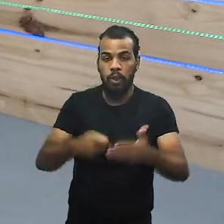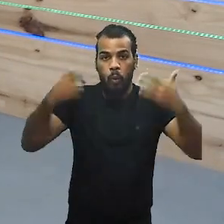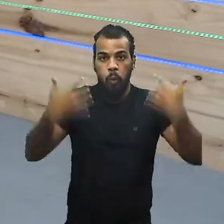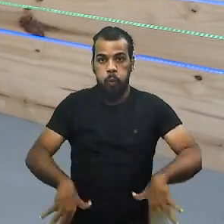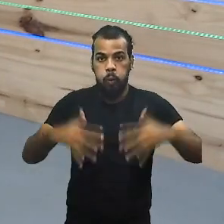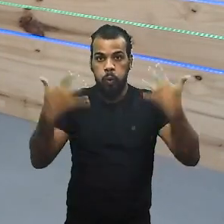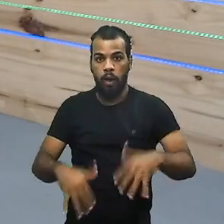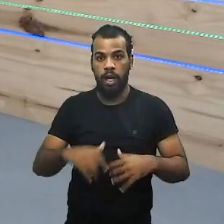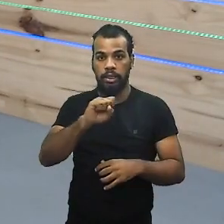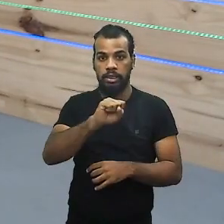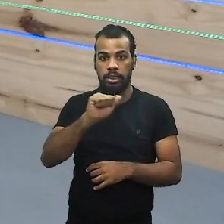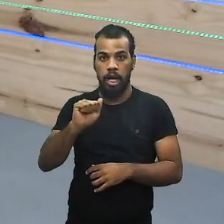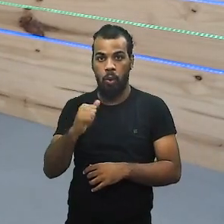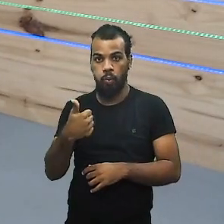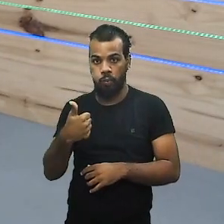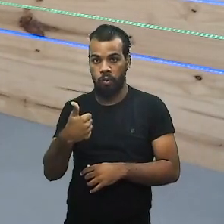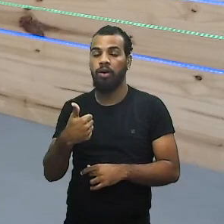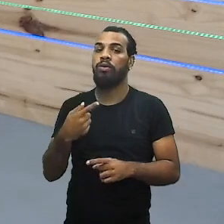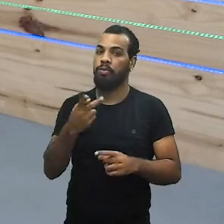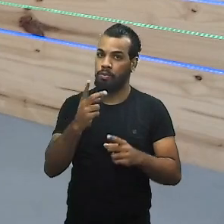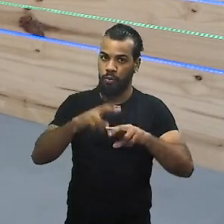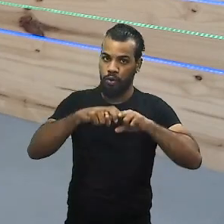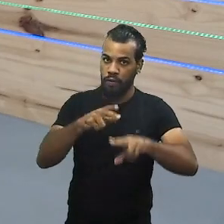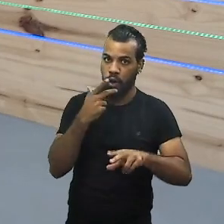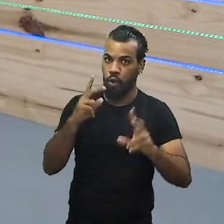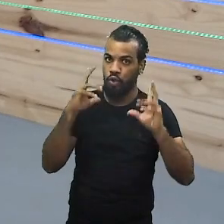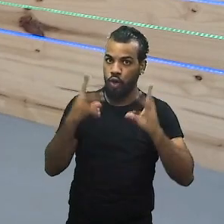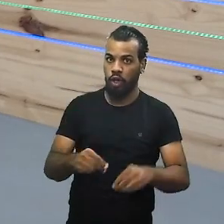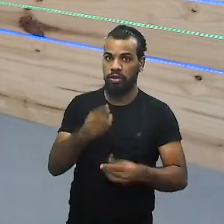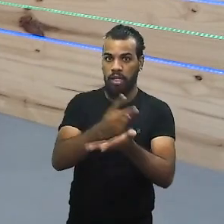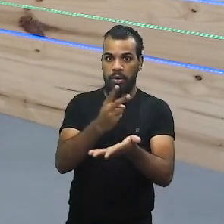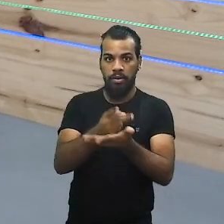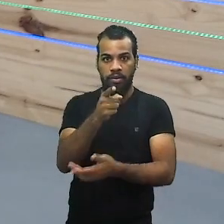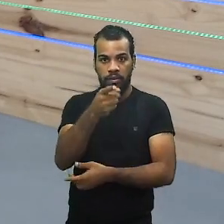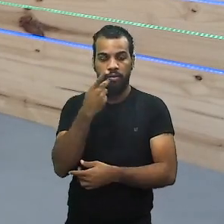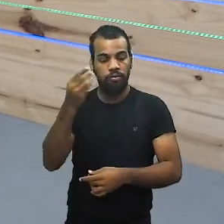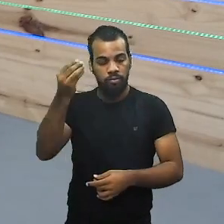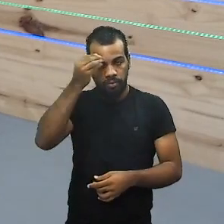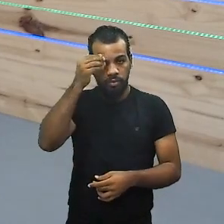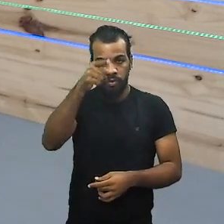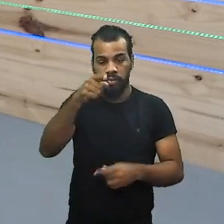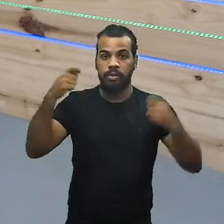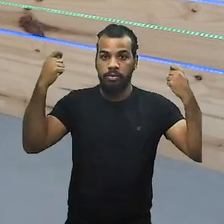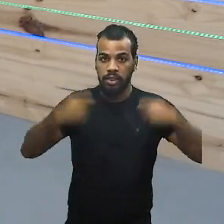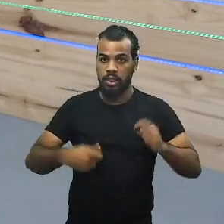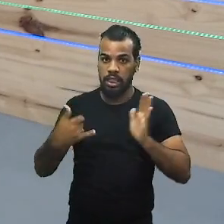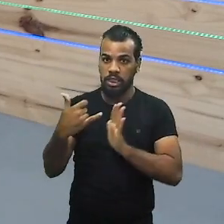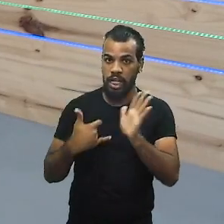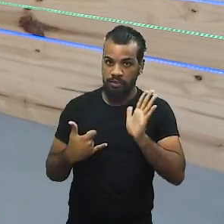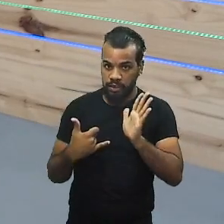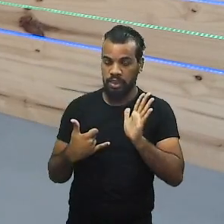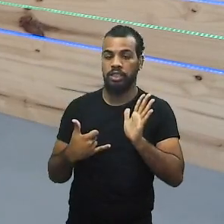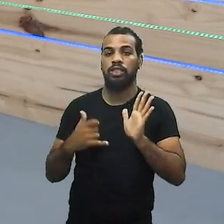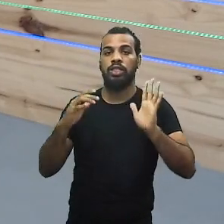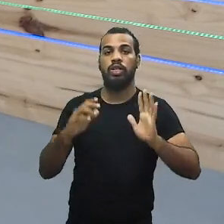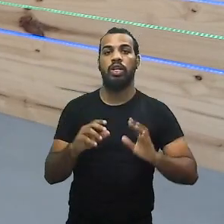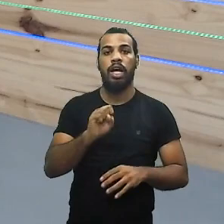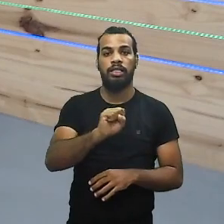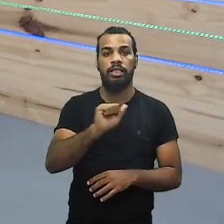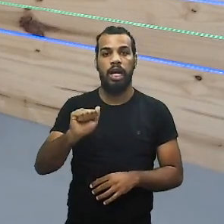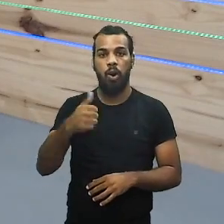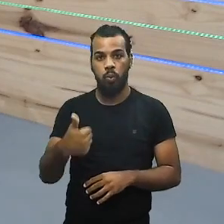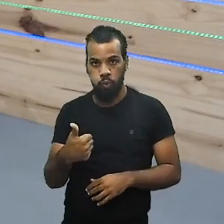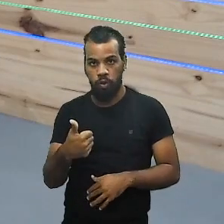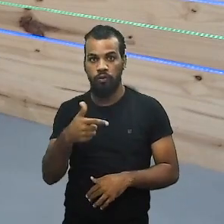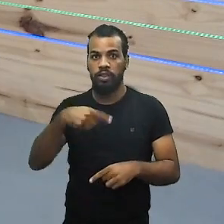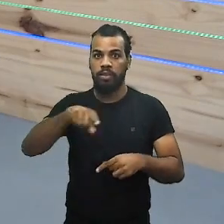com o SSA1, por isso que toda aula eu falo isso, para botar na cabeça de vocês, porque vocês têm que se inscrever no vestibular da UPE do SSA1 e vocês